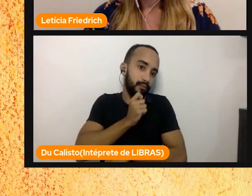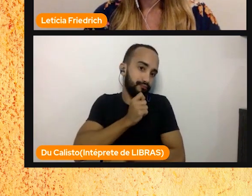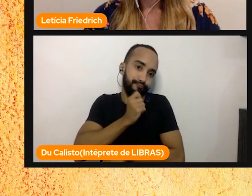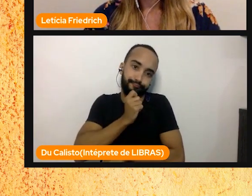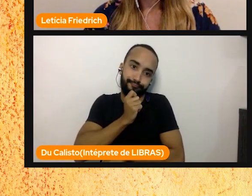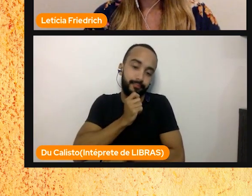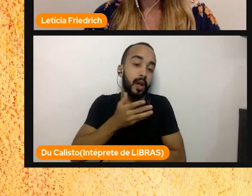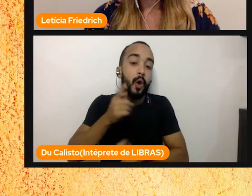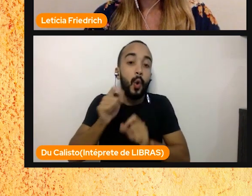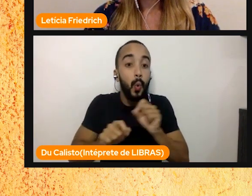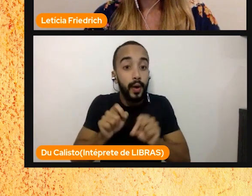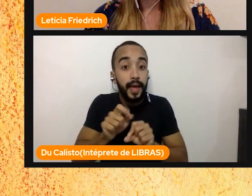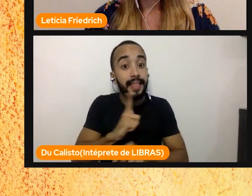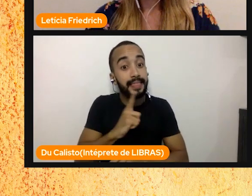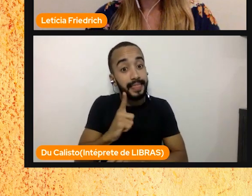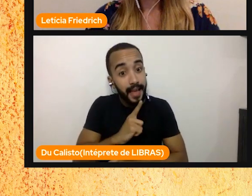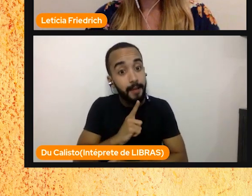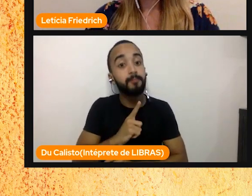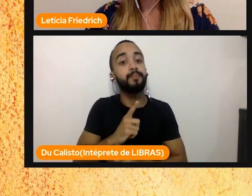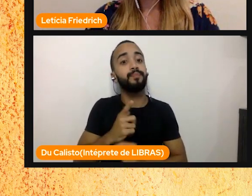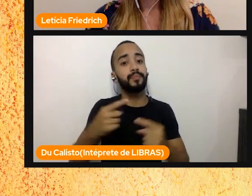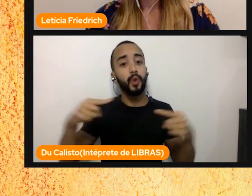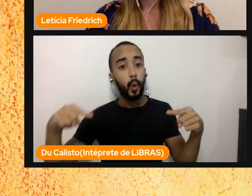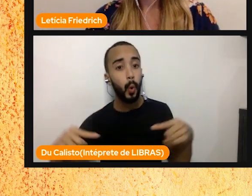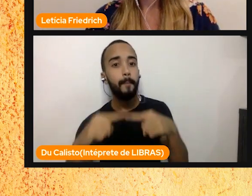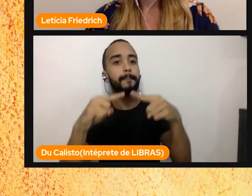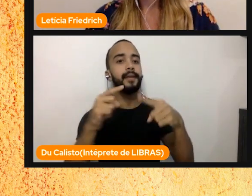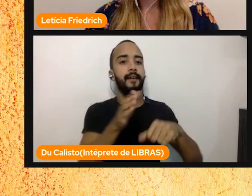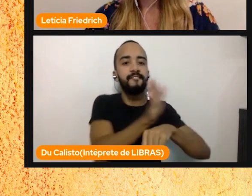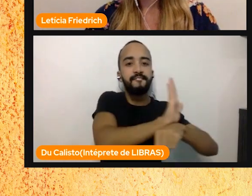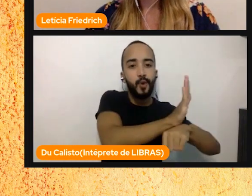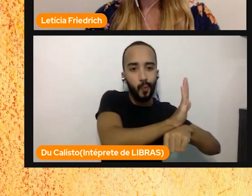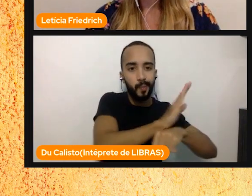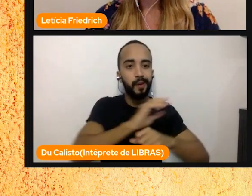desse universo do filme. Então é uma experiência casada para o